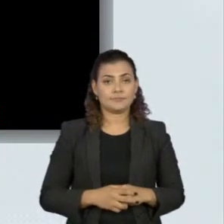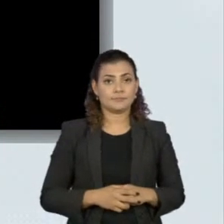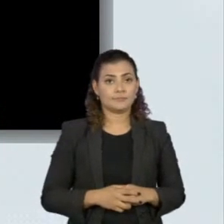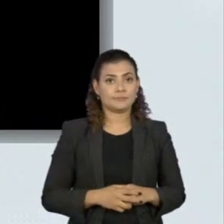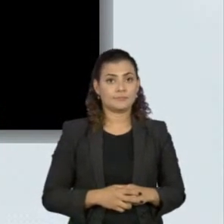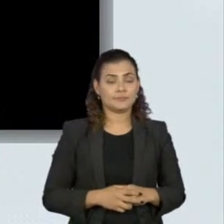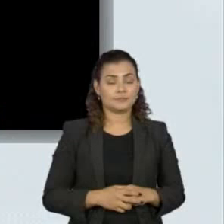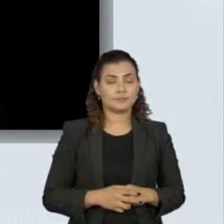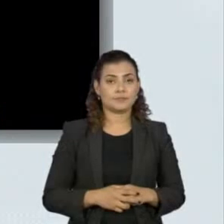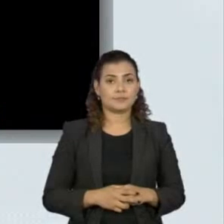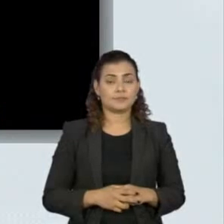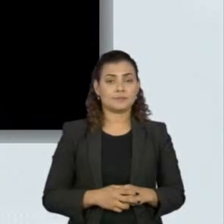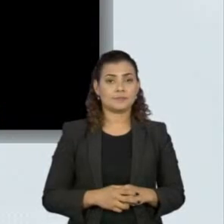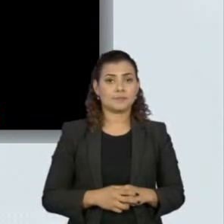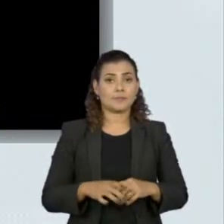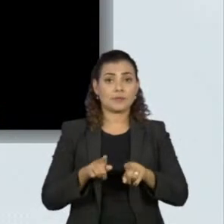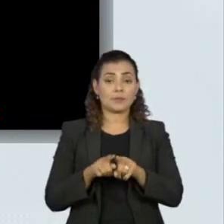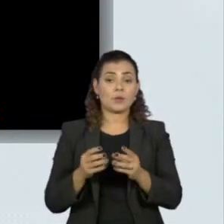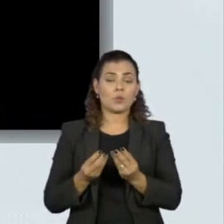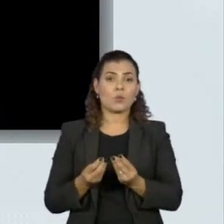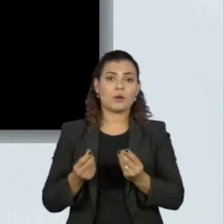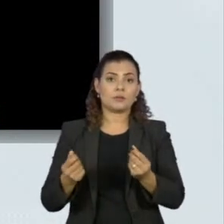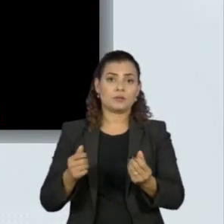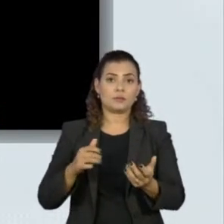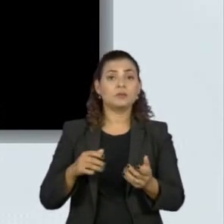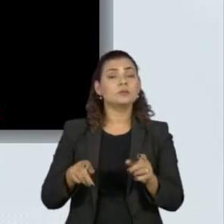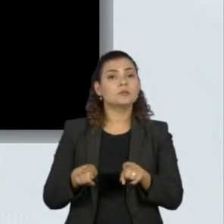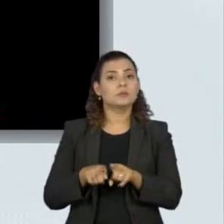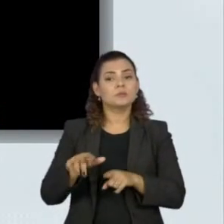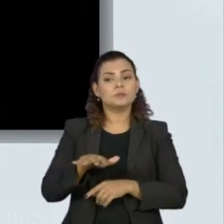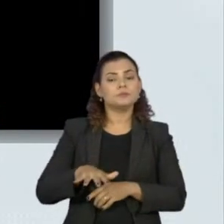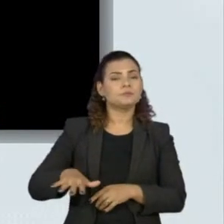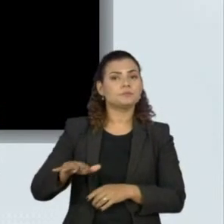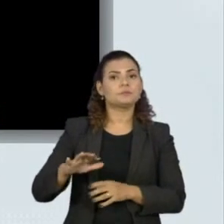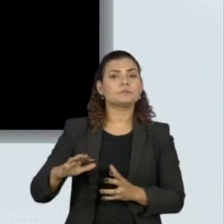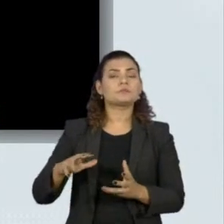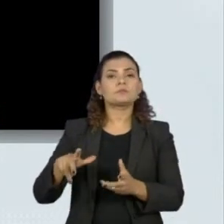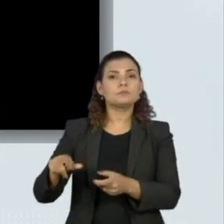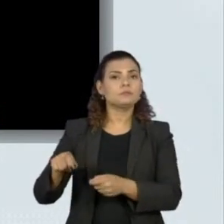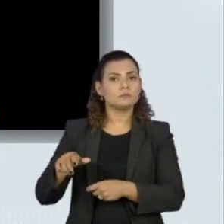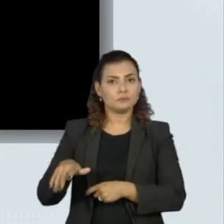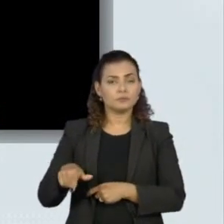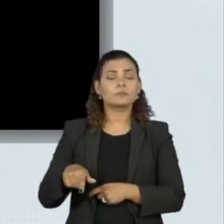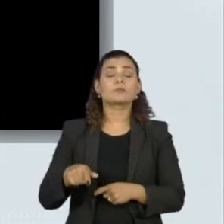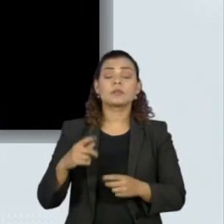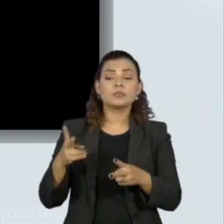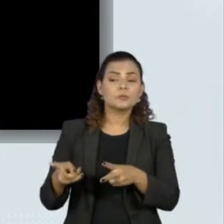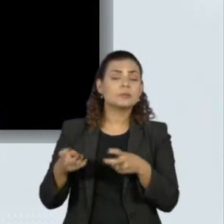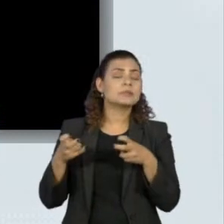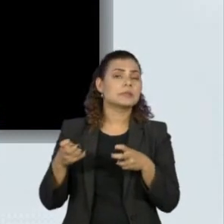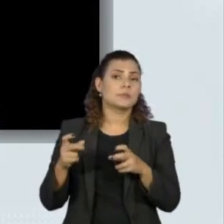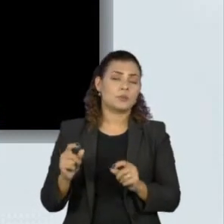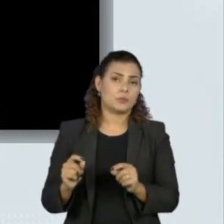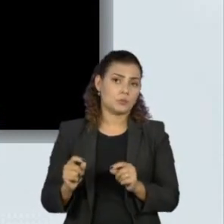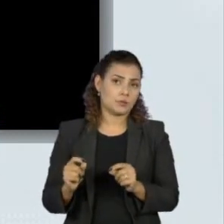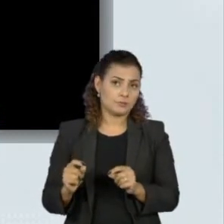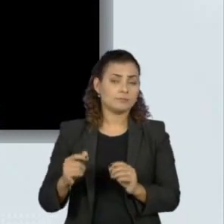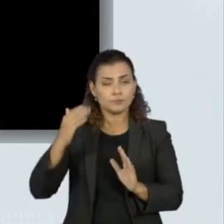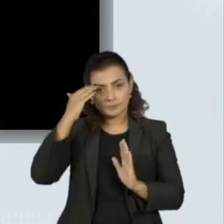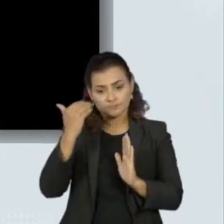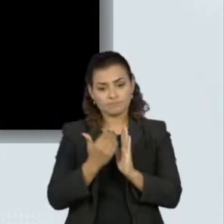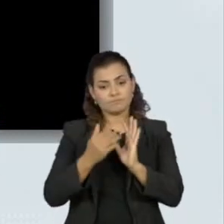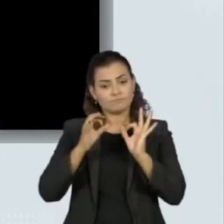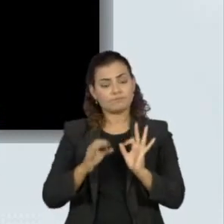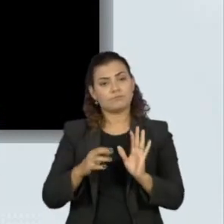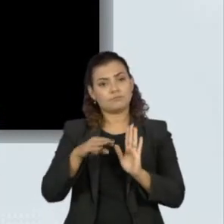E em relação à eficácia global, que é a análise primária, nós tivemos o cumprimento